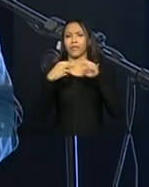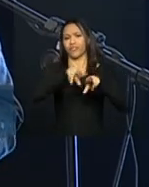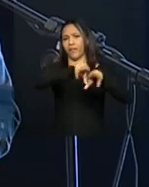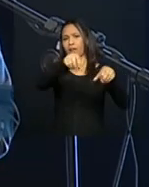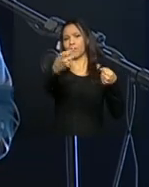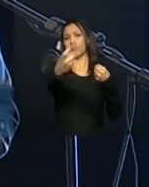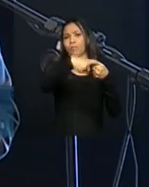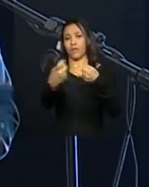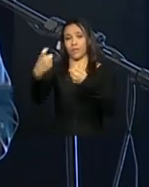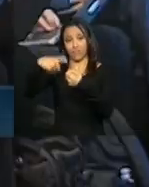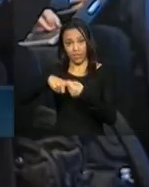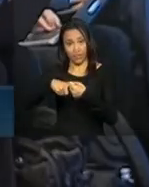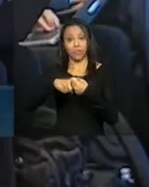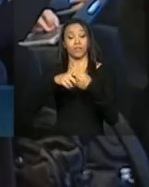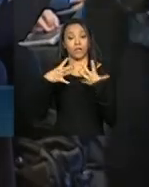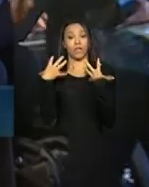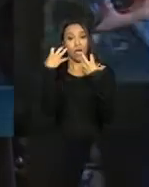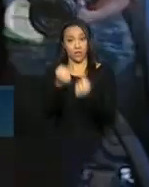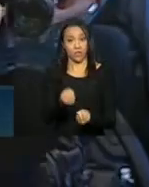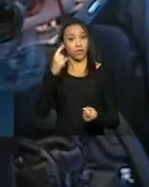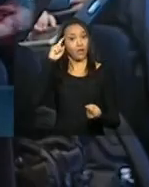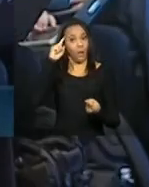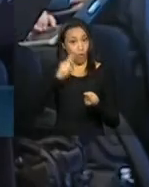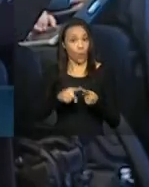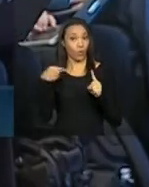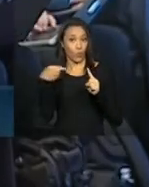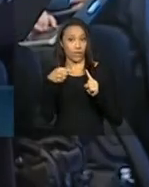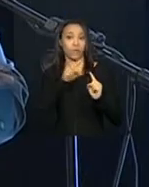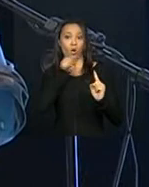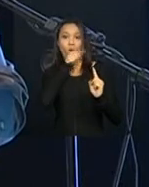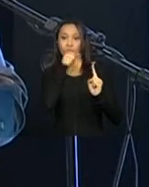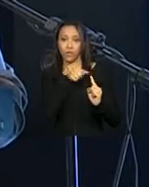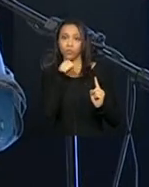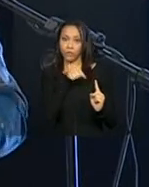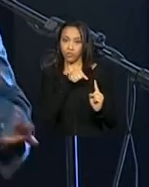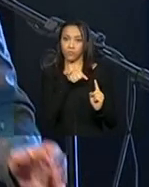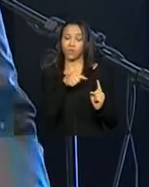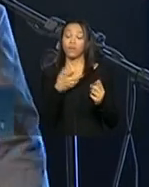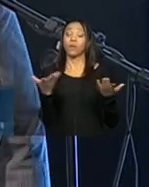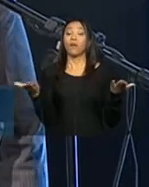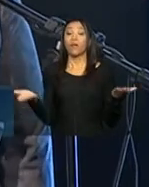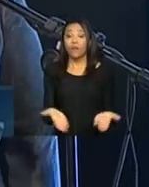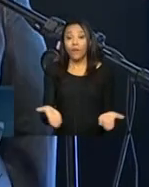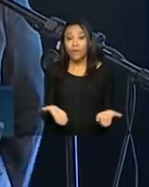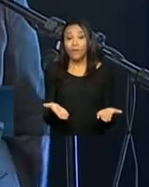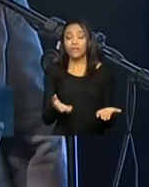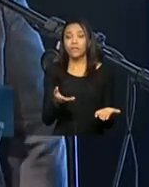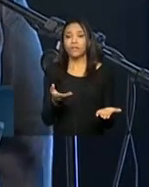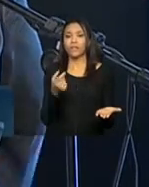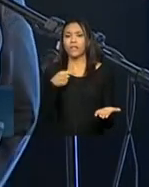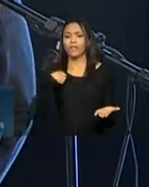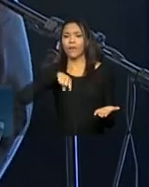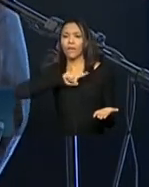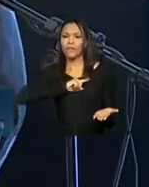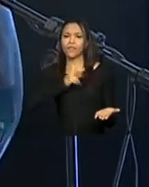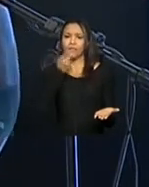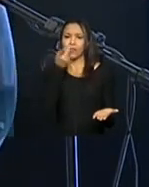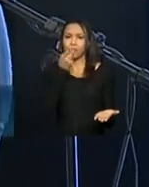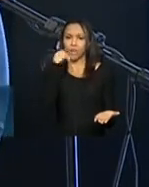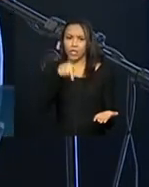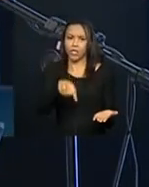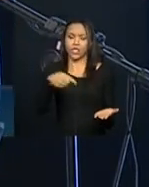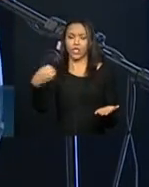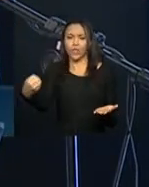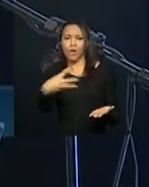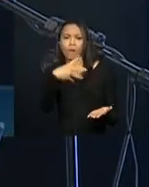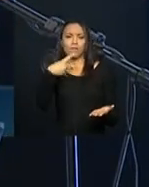com esses objetivos. Nesse sentido, ressaltamos a importância da iniciativa inovadora